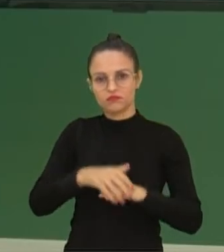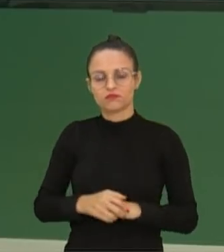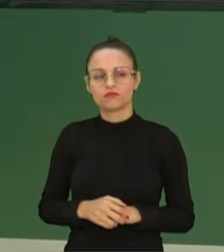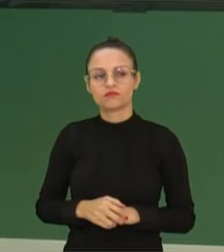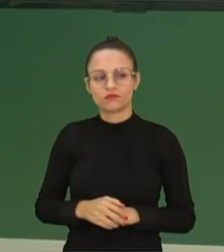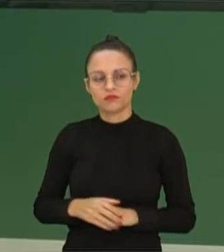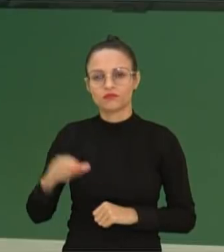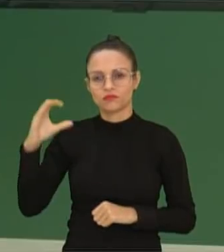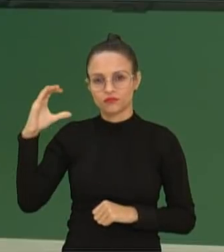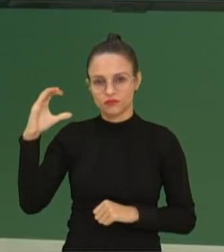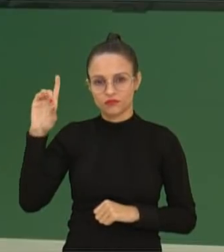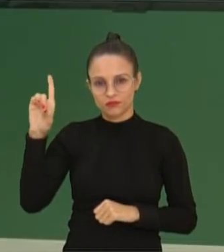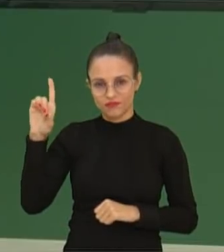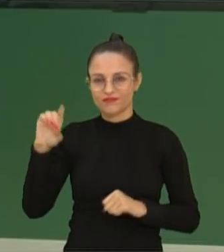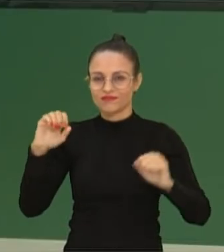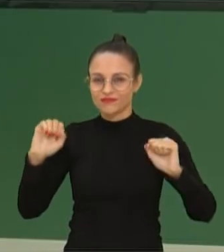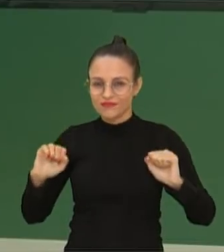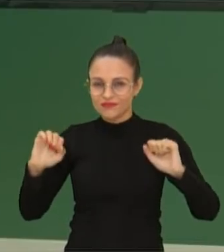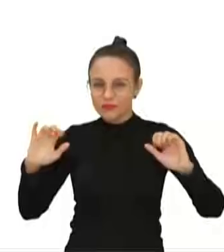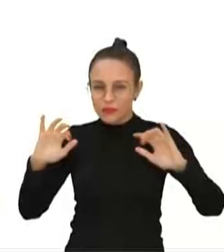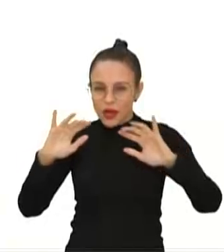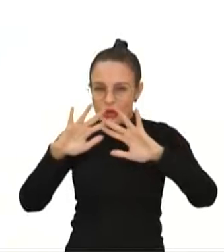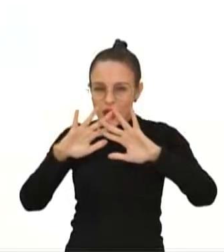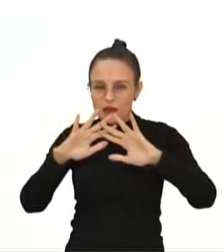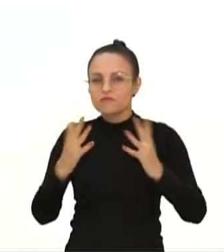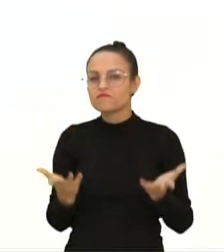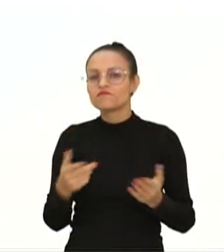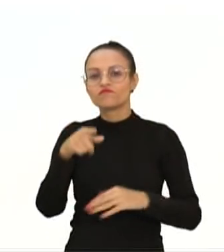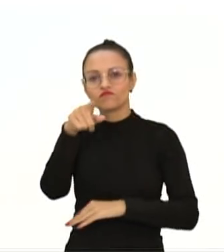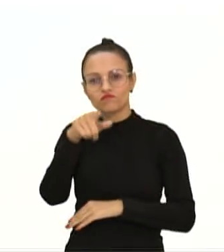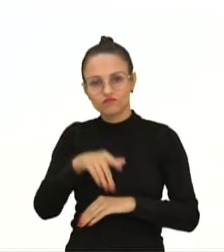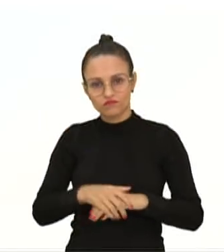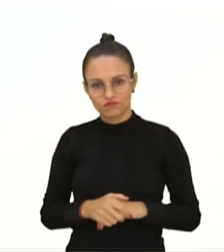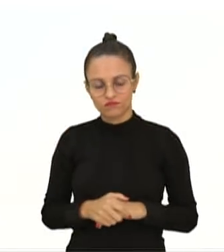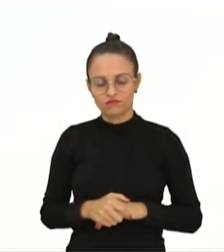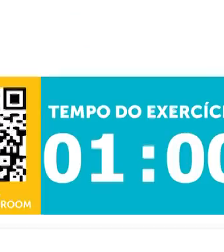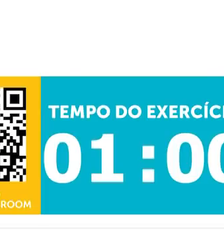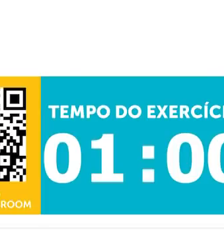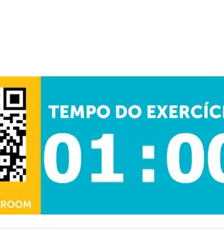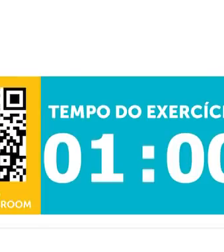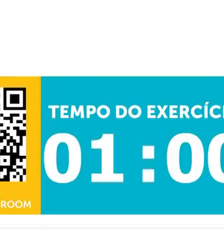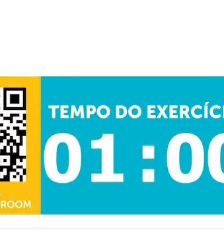ou a alternativa D seria o capilar? Então,